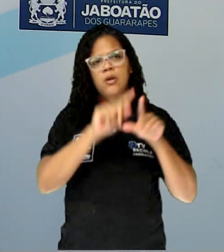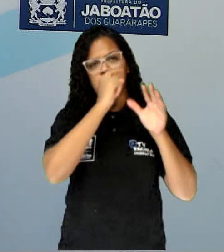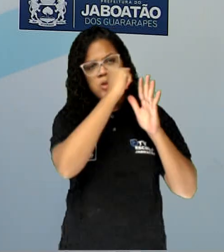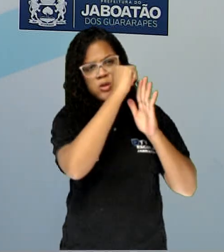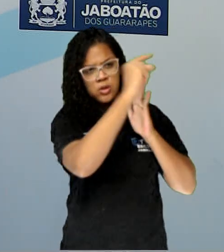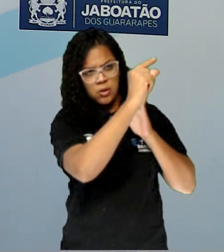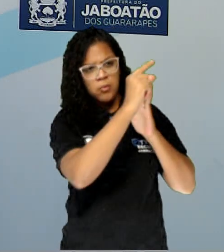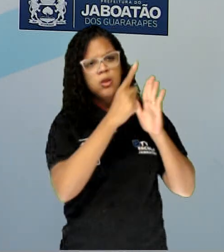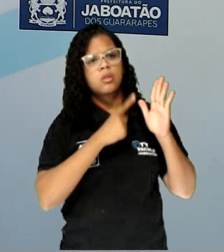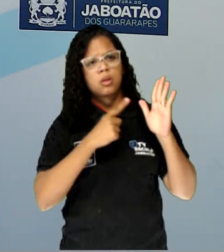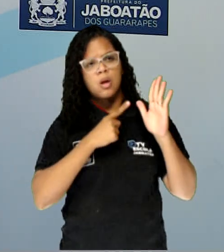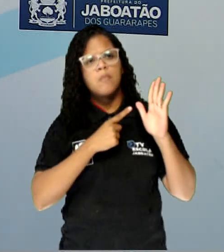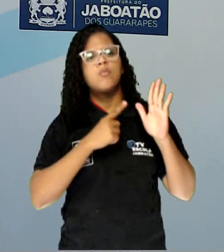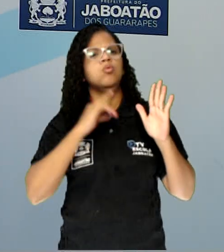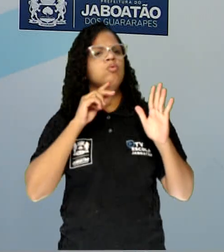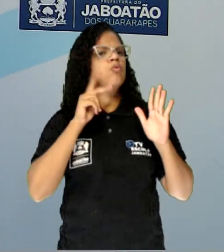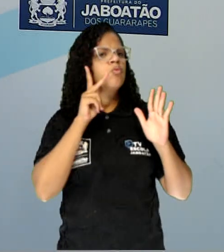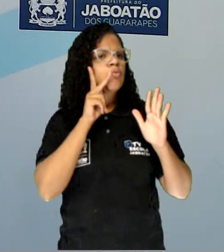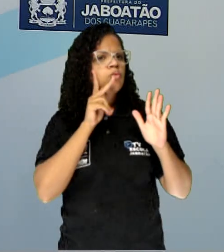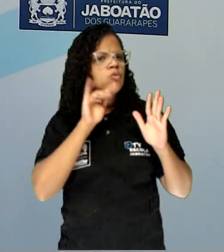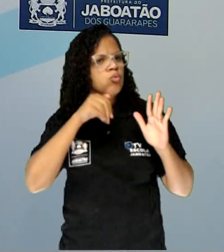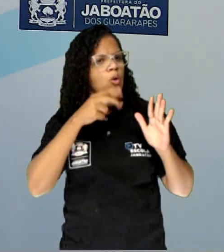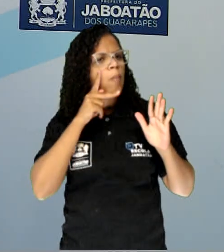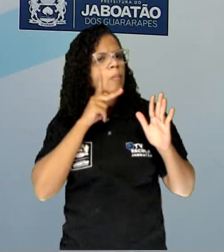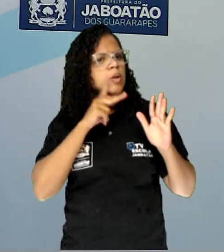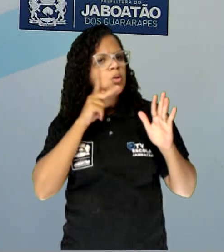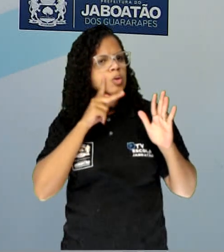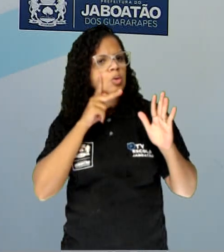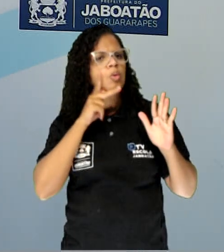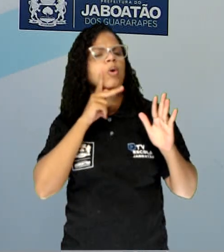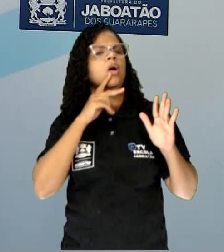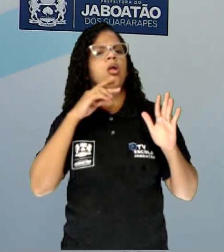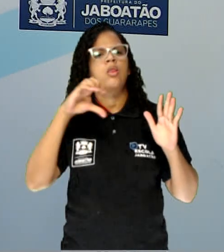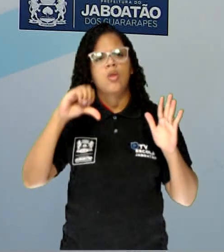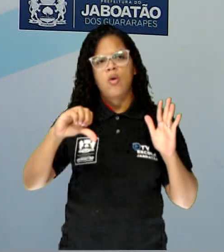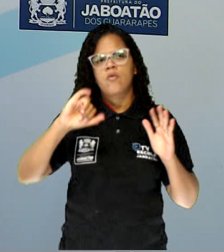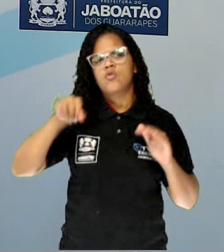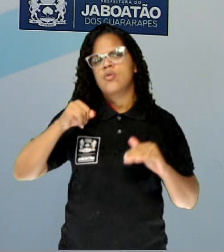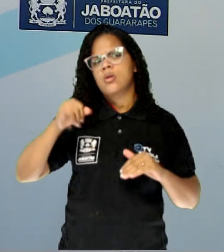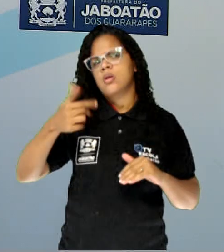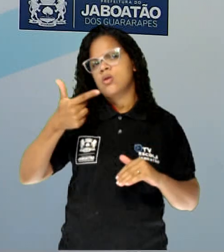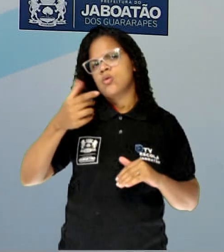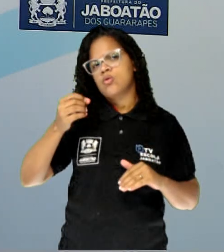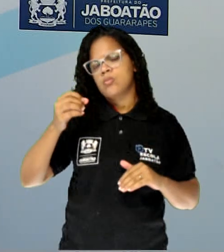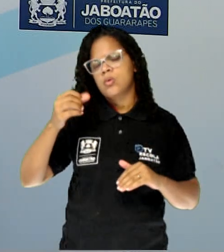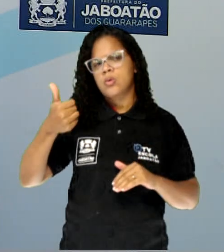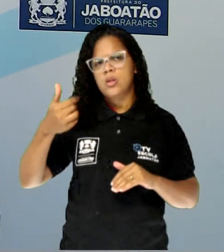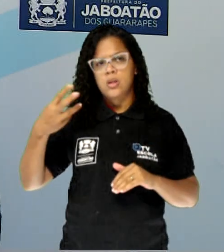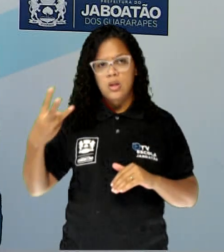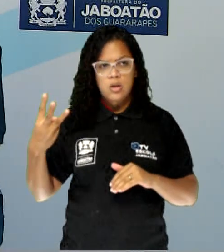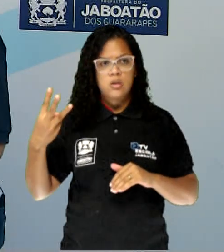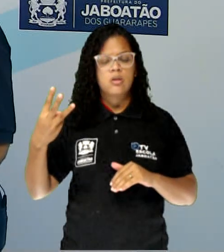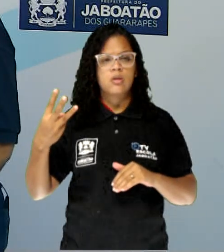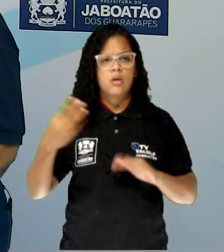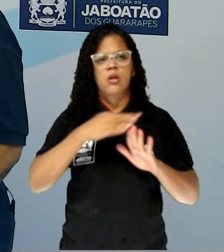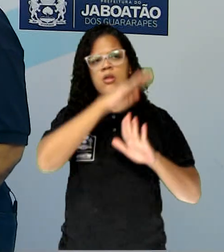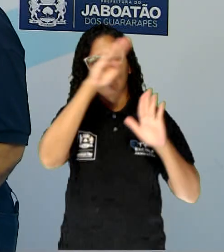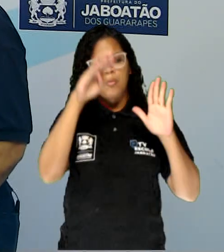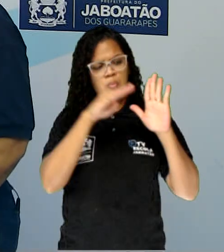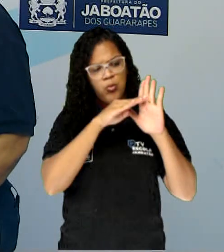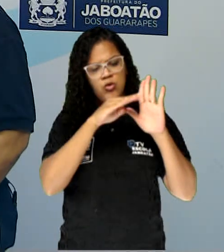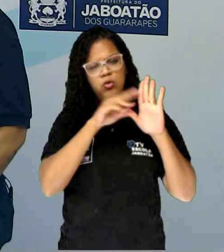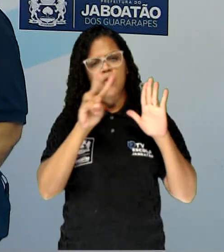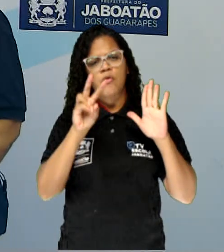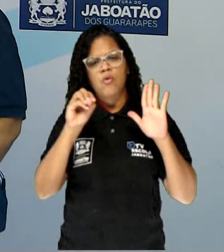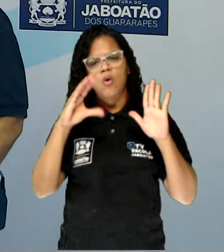João Pessoa, 9 de janeiro de 2013, desculpem, 2013. E depois vem o vocativo. O